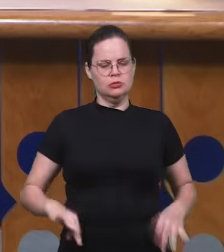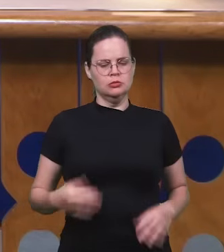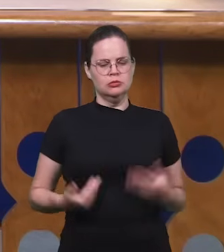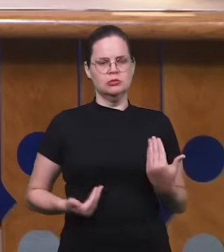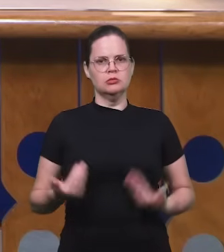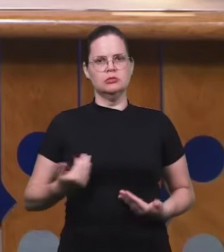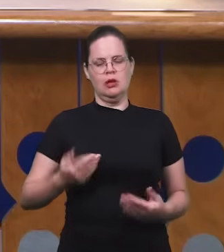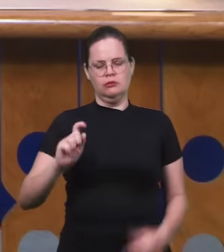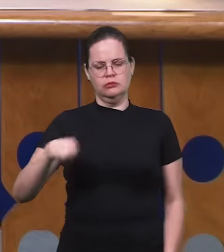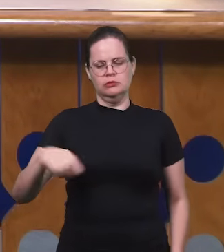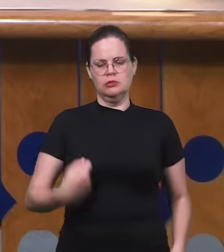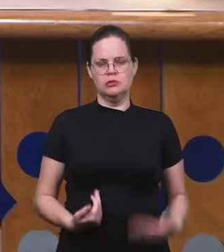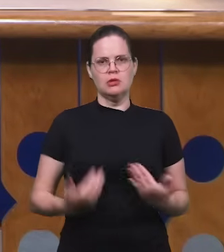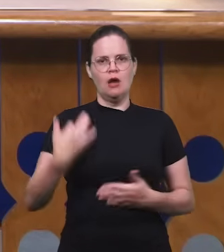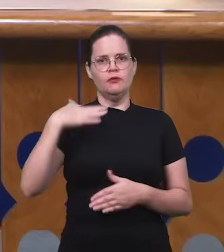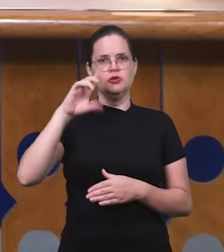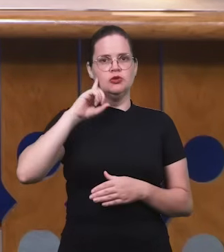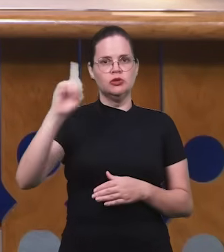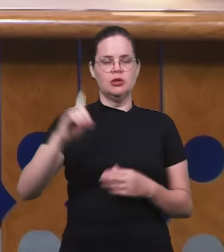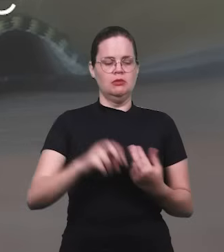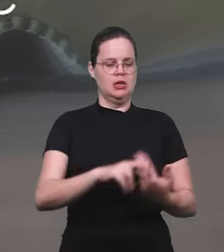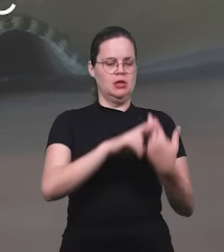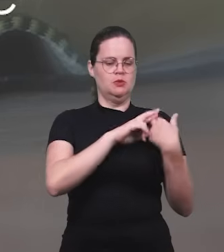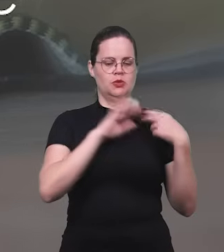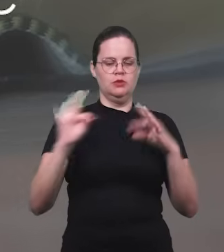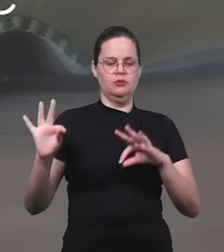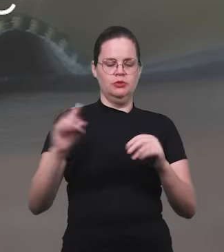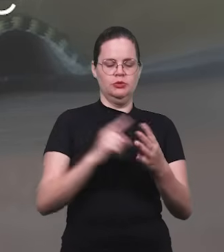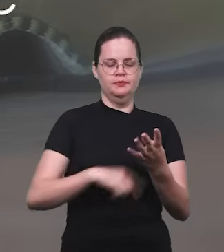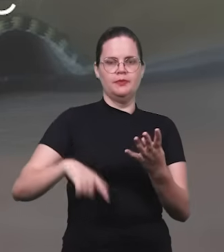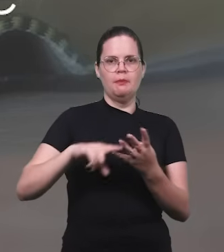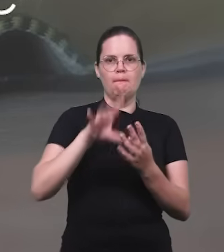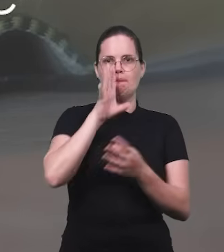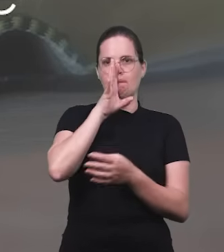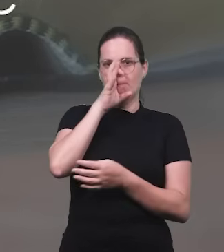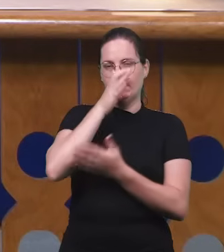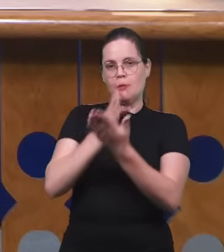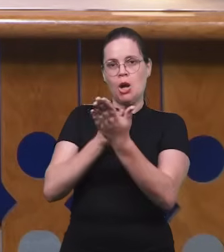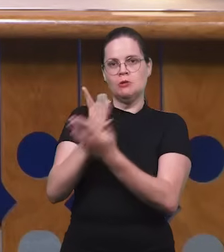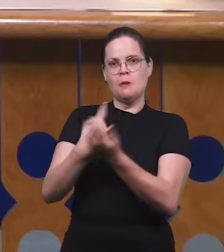e tudo foi responsável e, por fim, perseverou